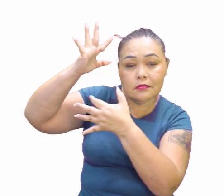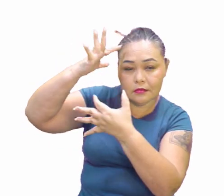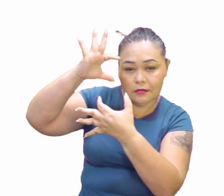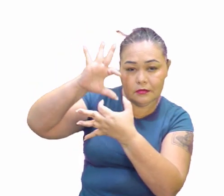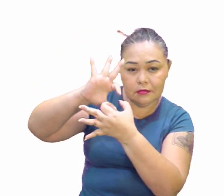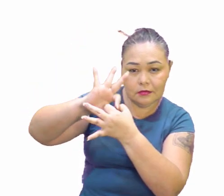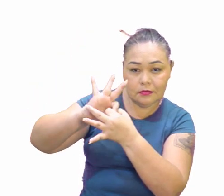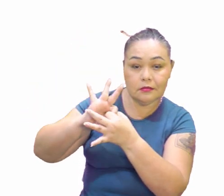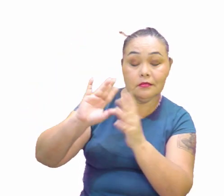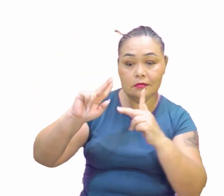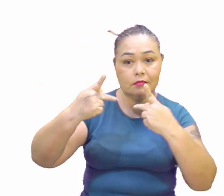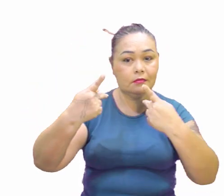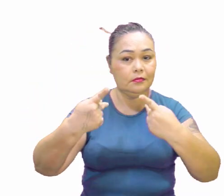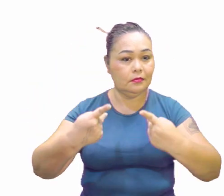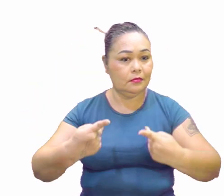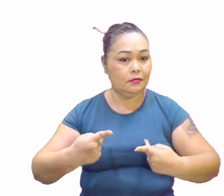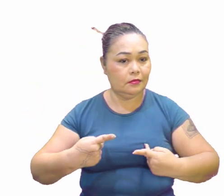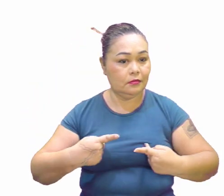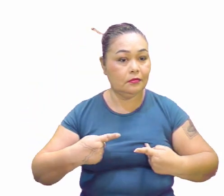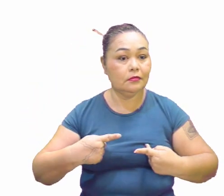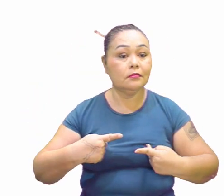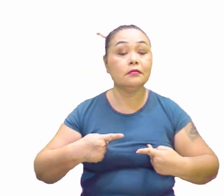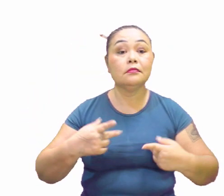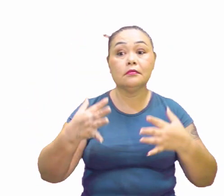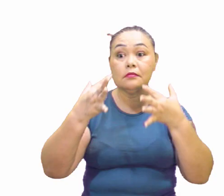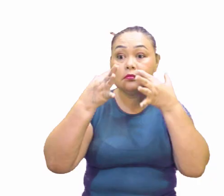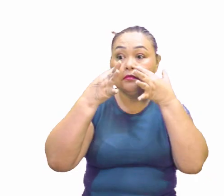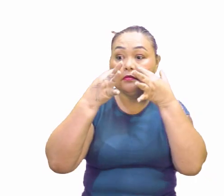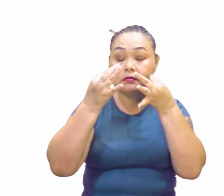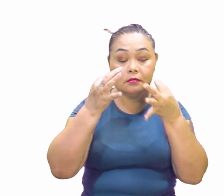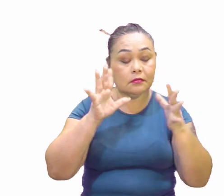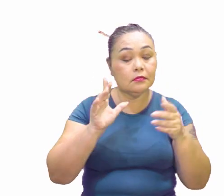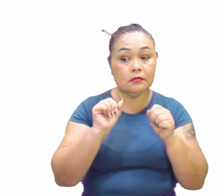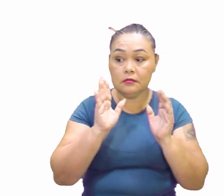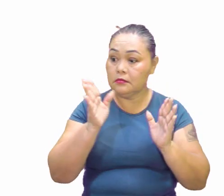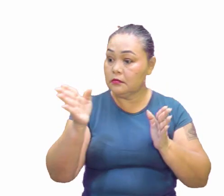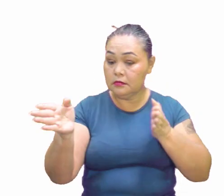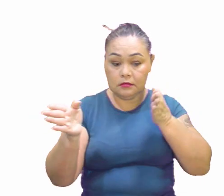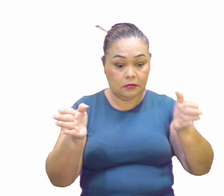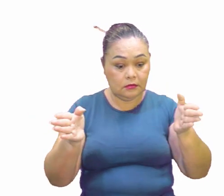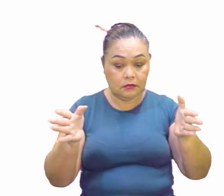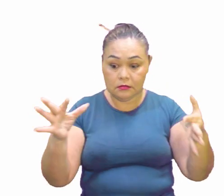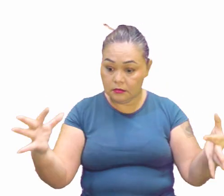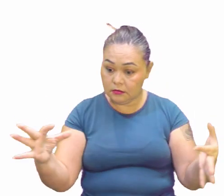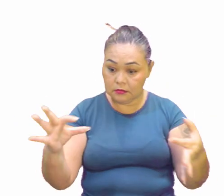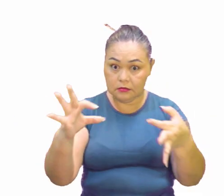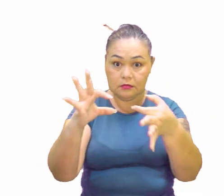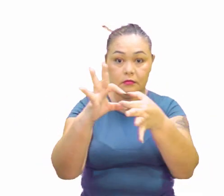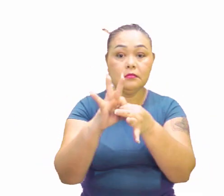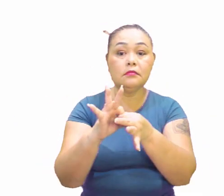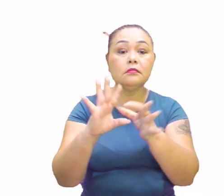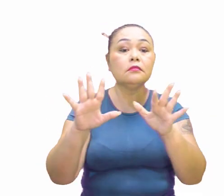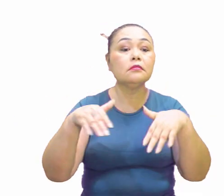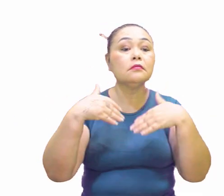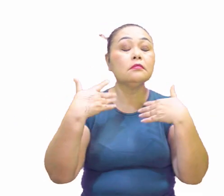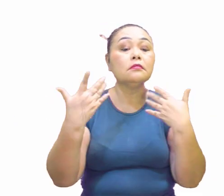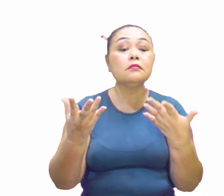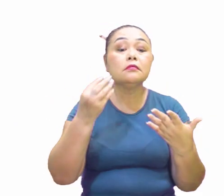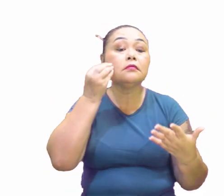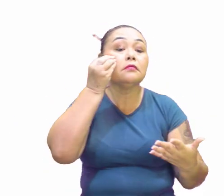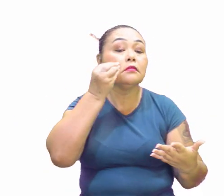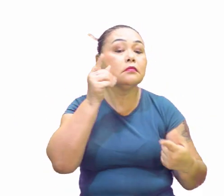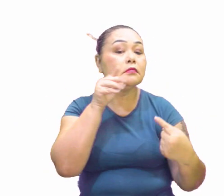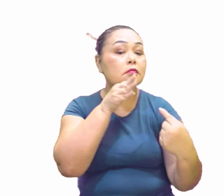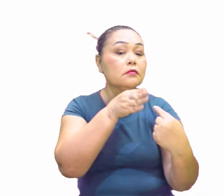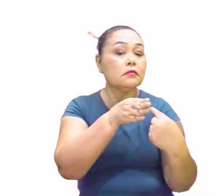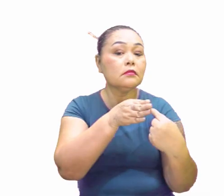lógica, o ser humano processa a realidade em dois planos distintos, porém vinculados. Quais sejam as